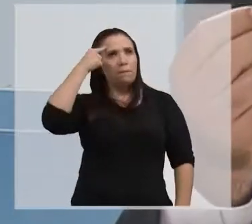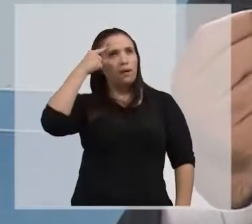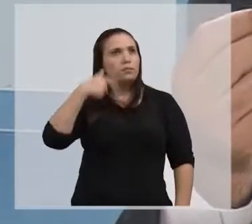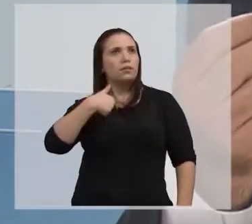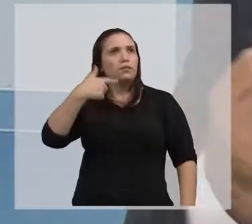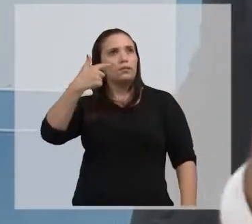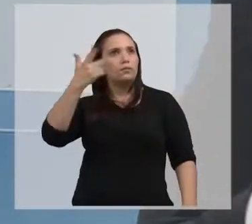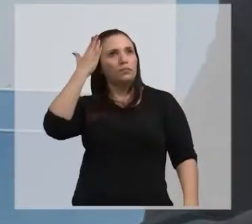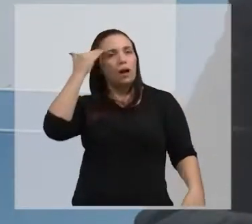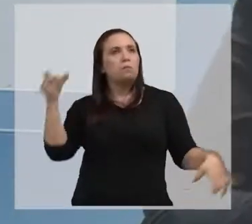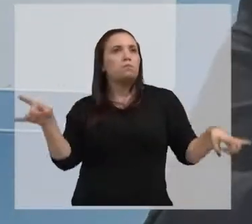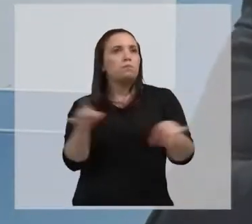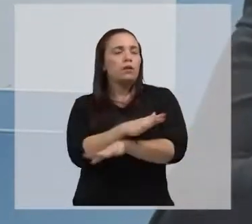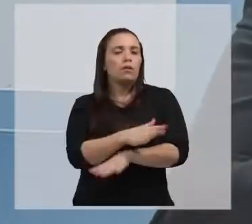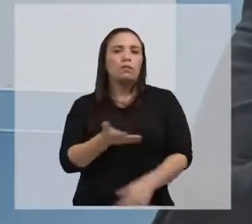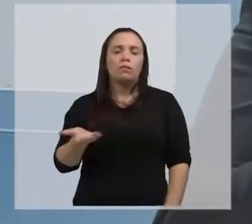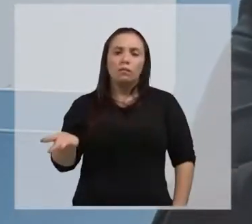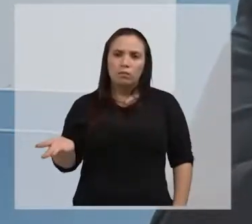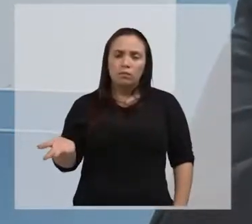esquecem que